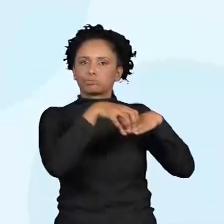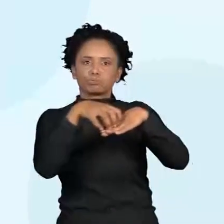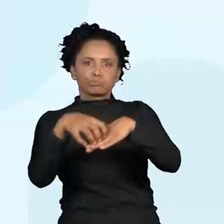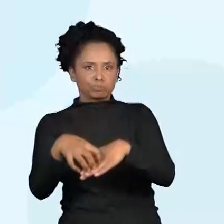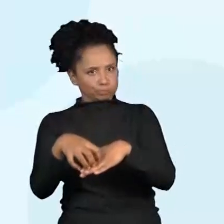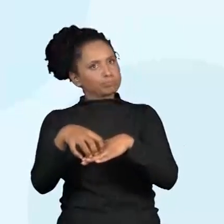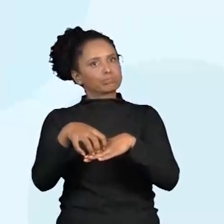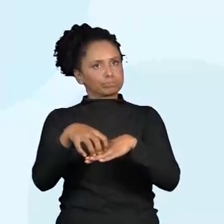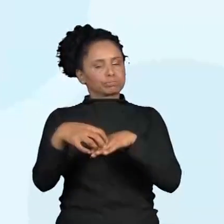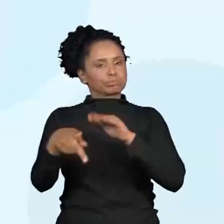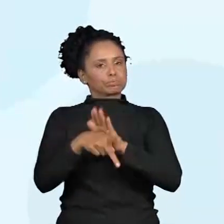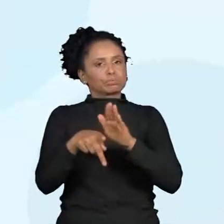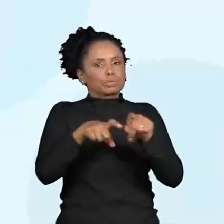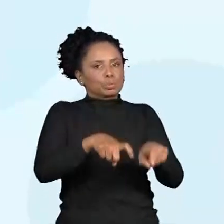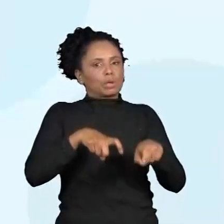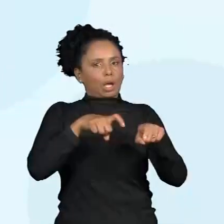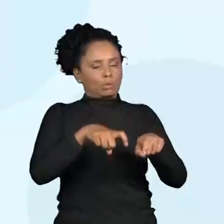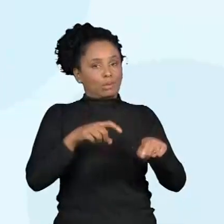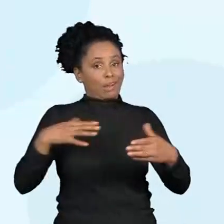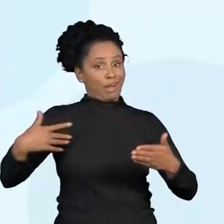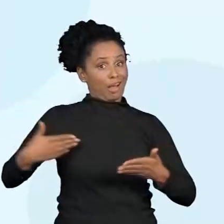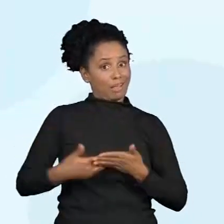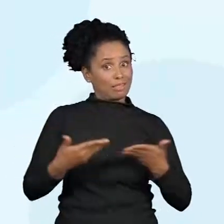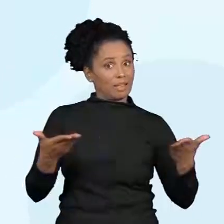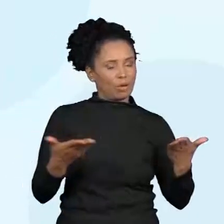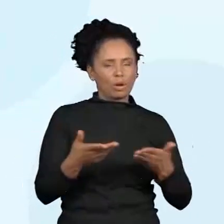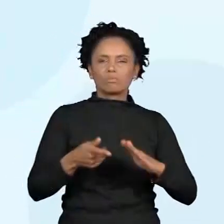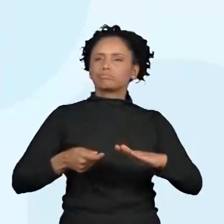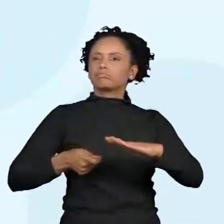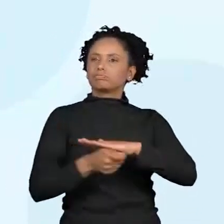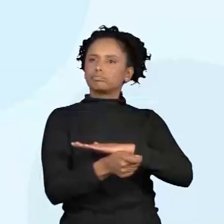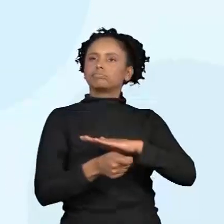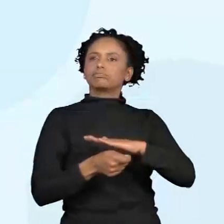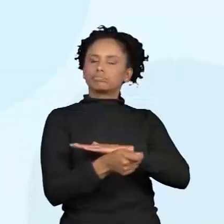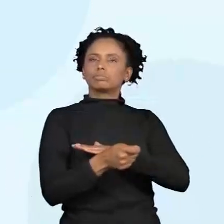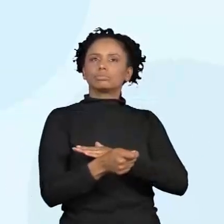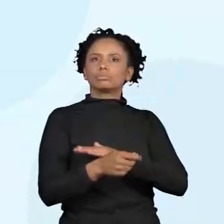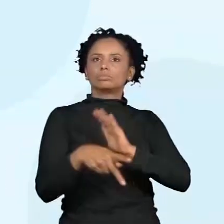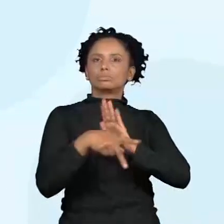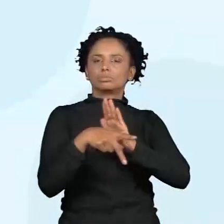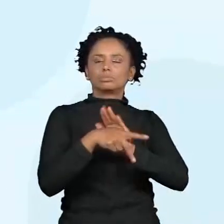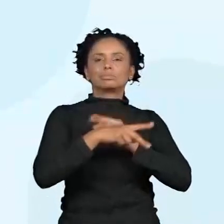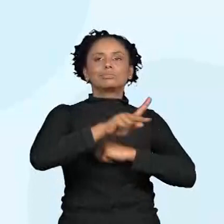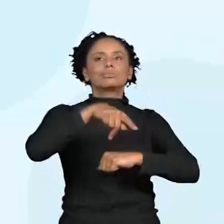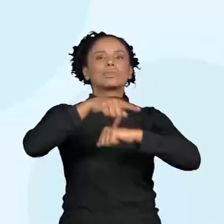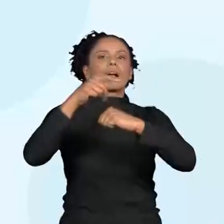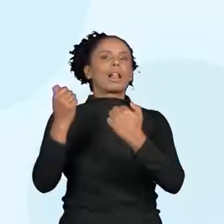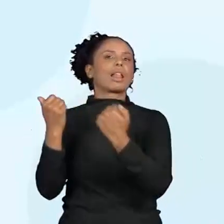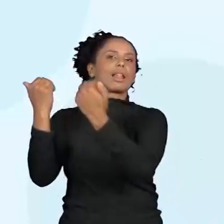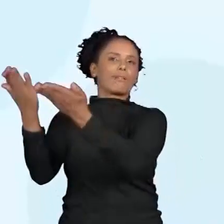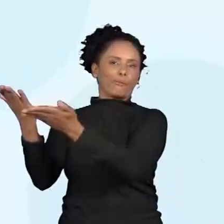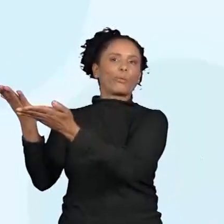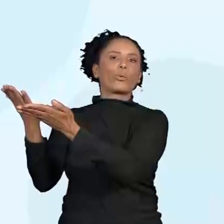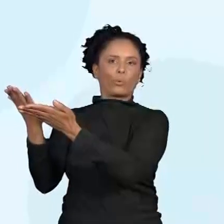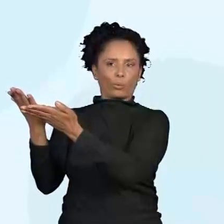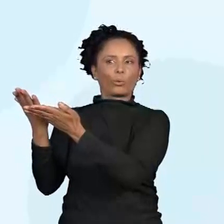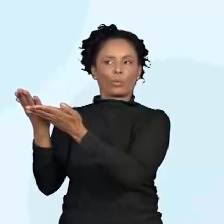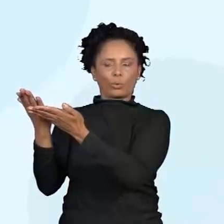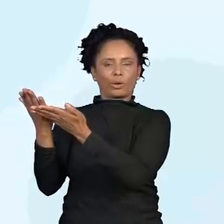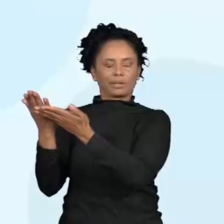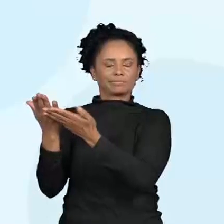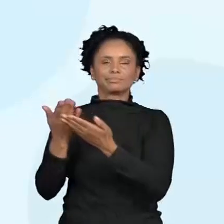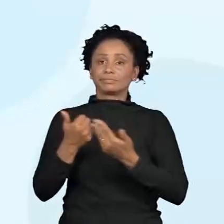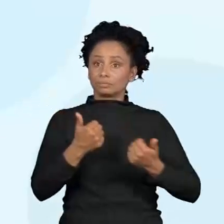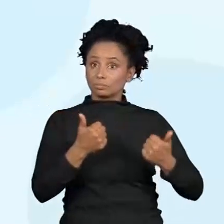transporte da produção agrícola e atrair investimento estrangeiro. Então, muito bem, já